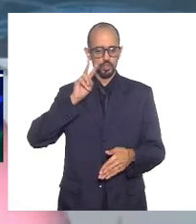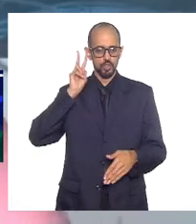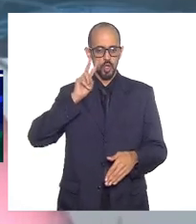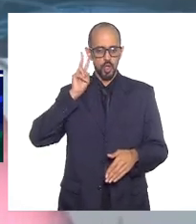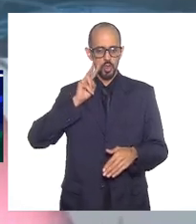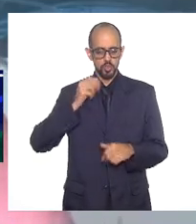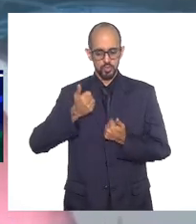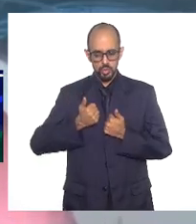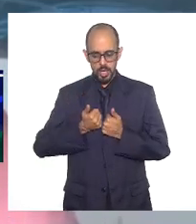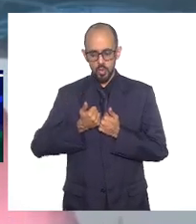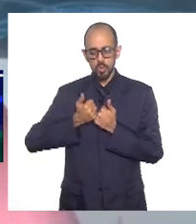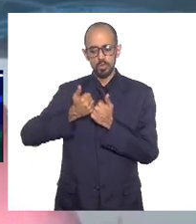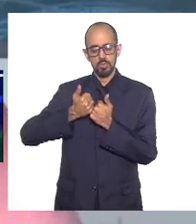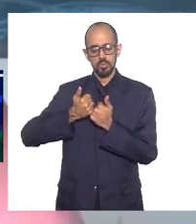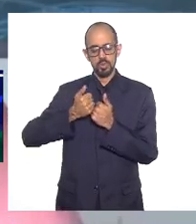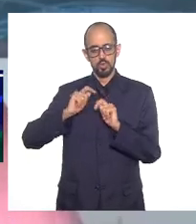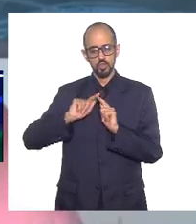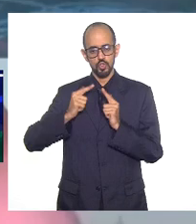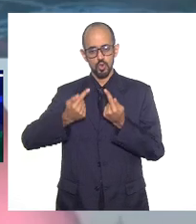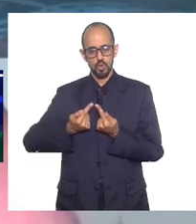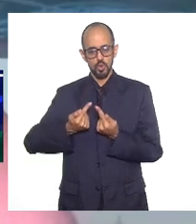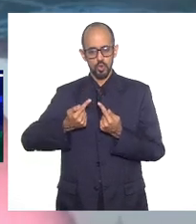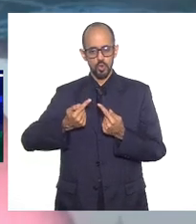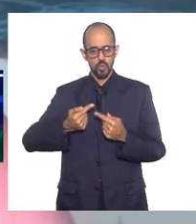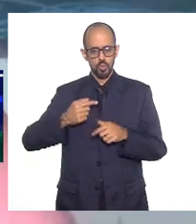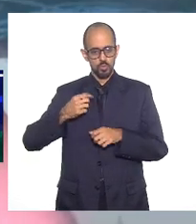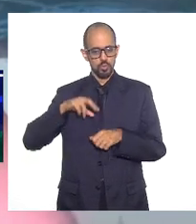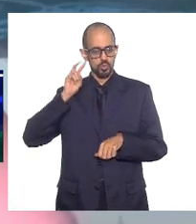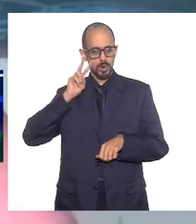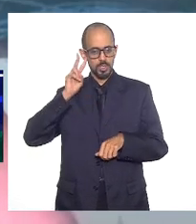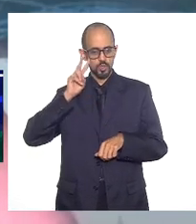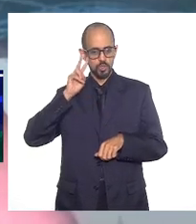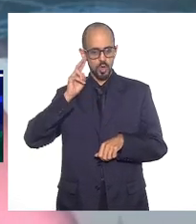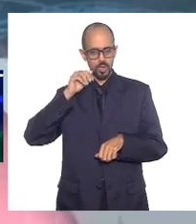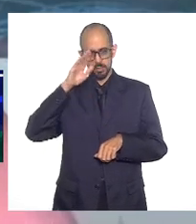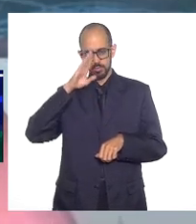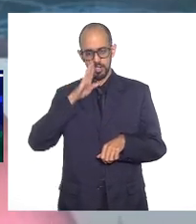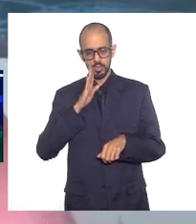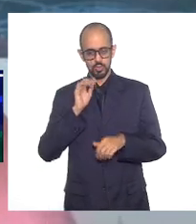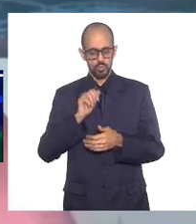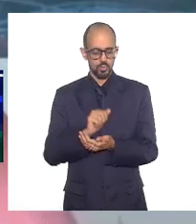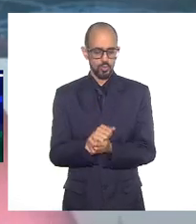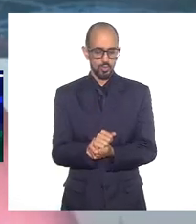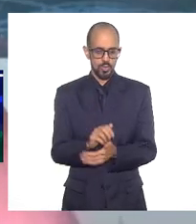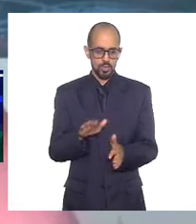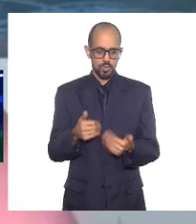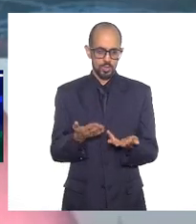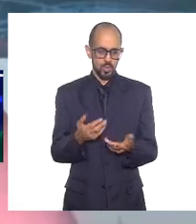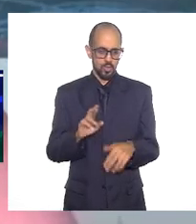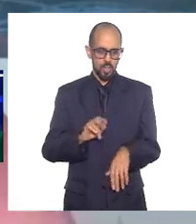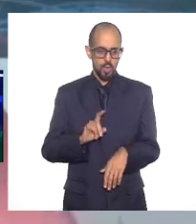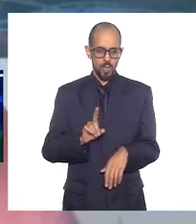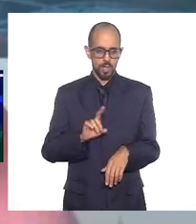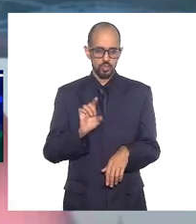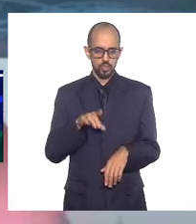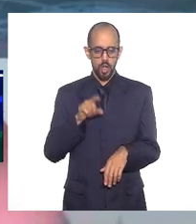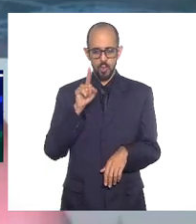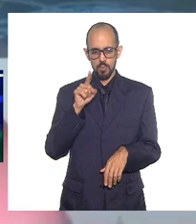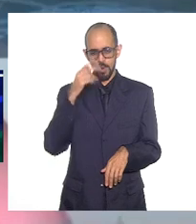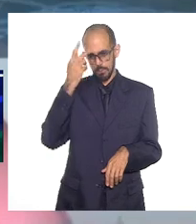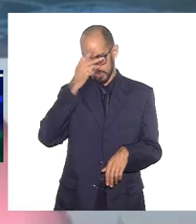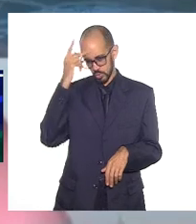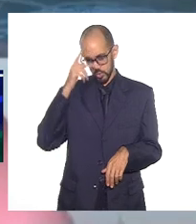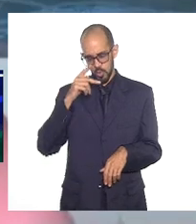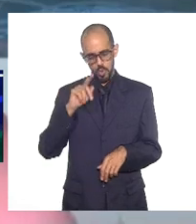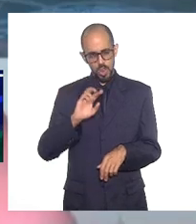grupos étnicos ou raciais à história do Brasil. Então, não tem aqui apenas um sujeito